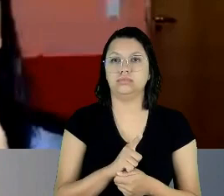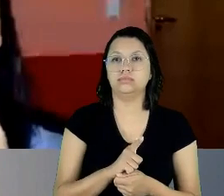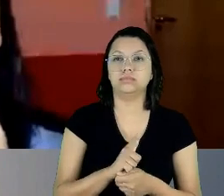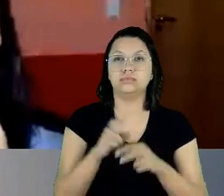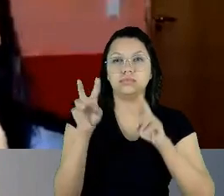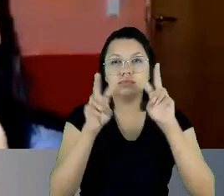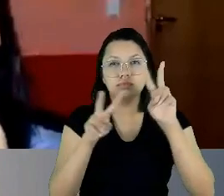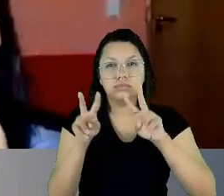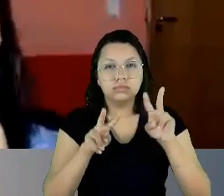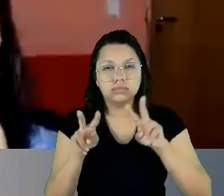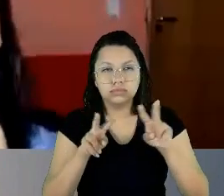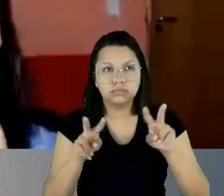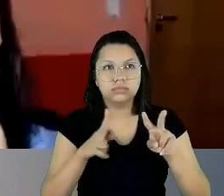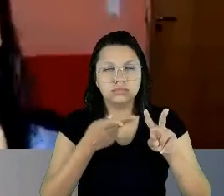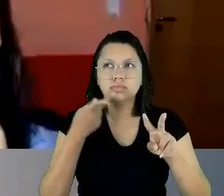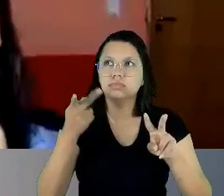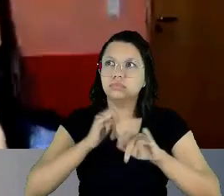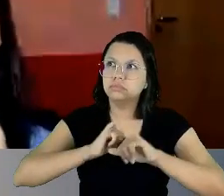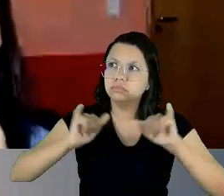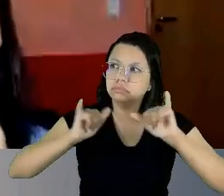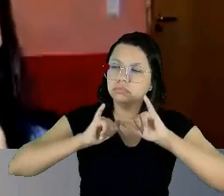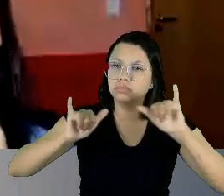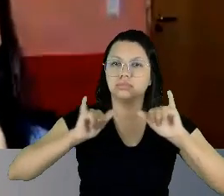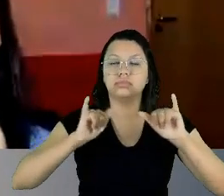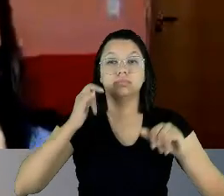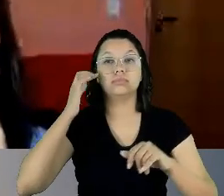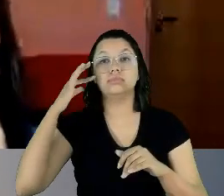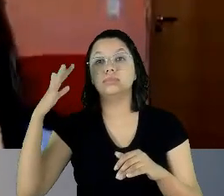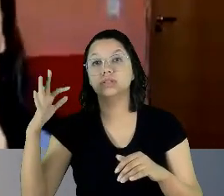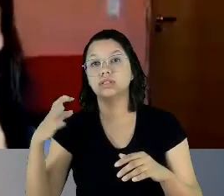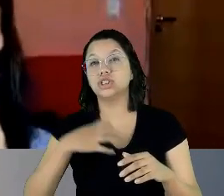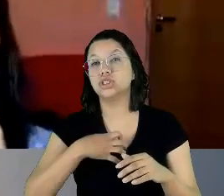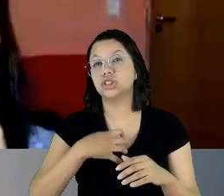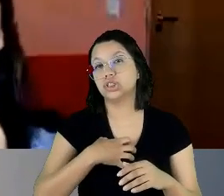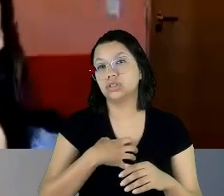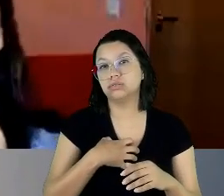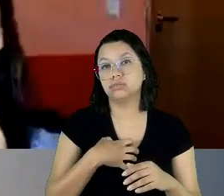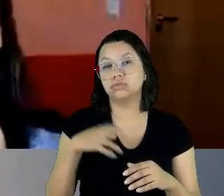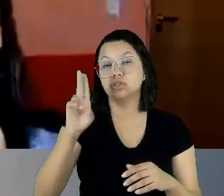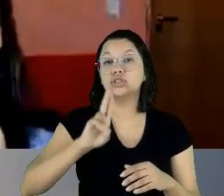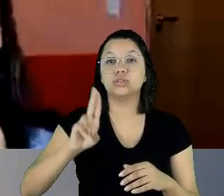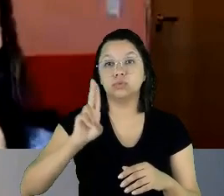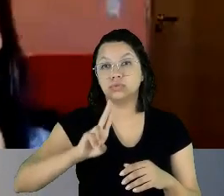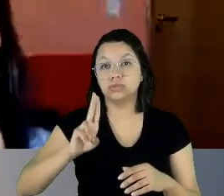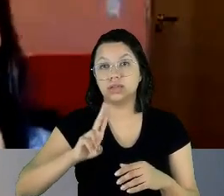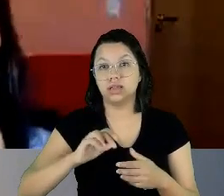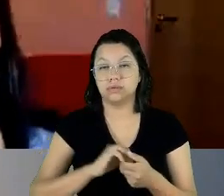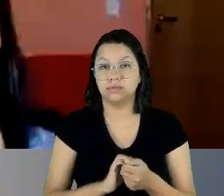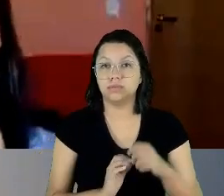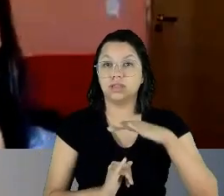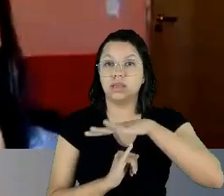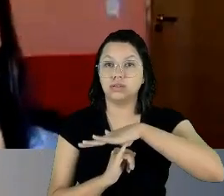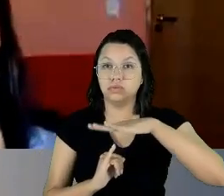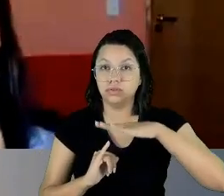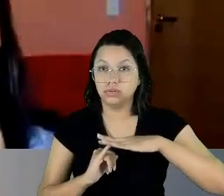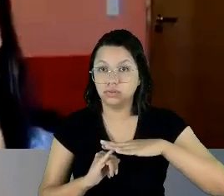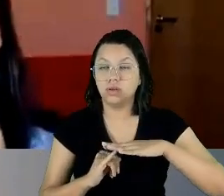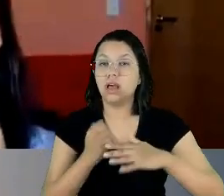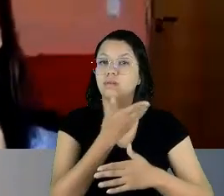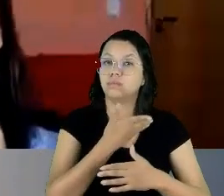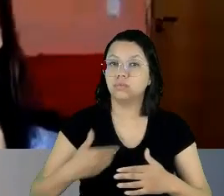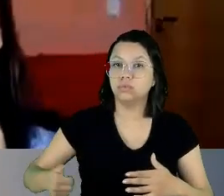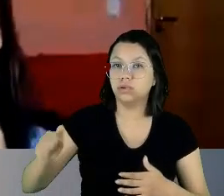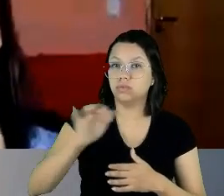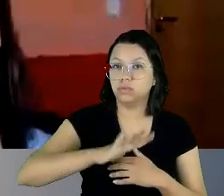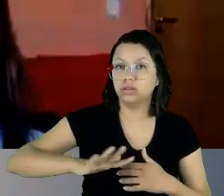conseguir ler aquilo e repassar, enfim, pensando em maneiras de utilizar as instituições públicas,